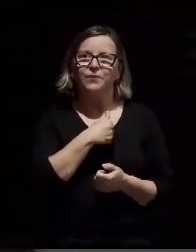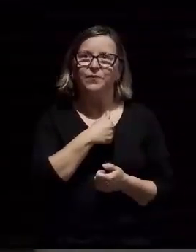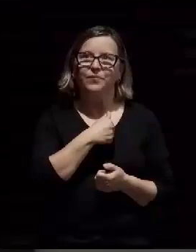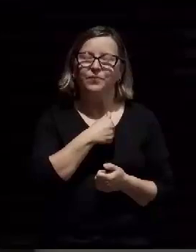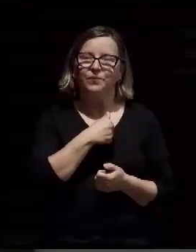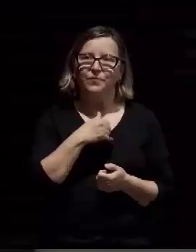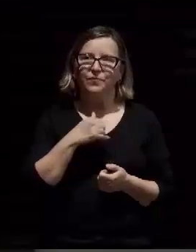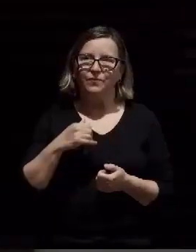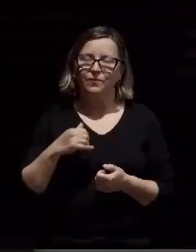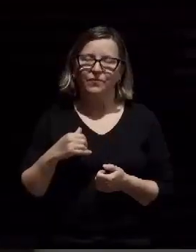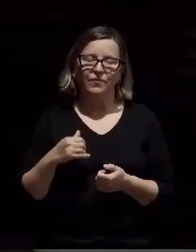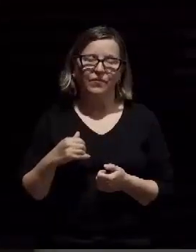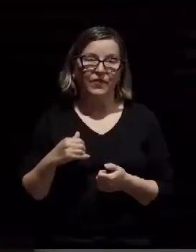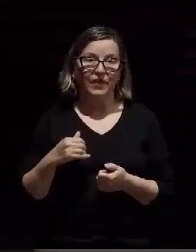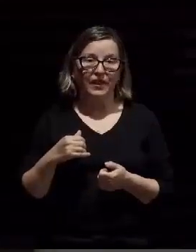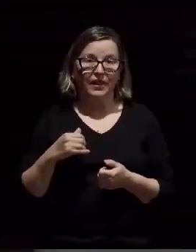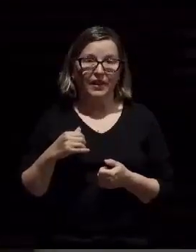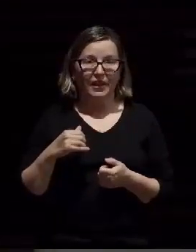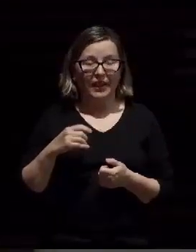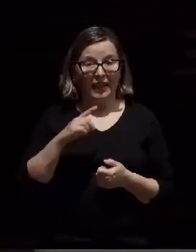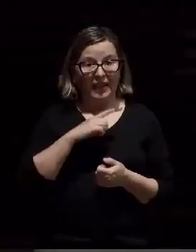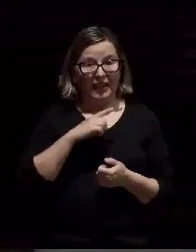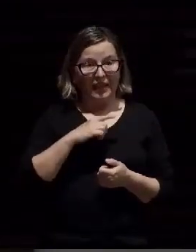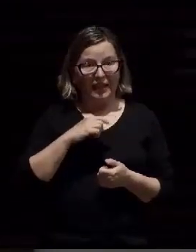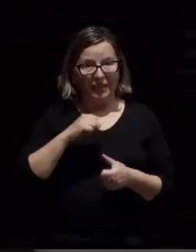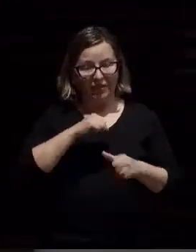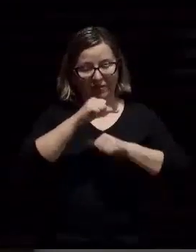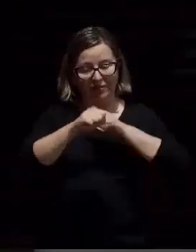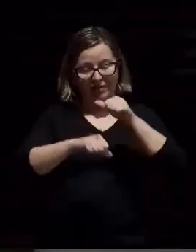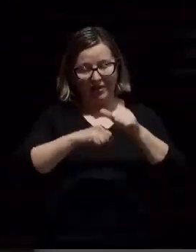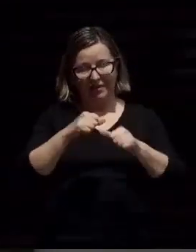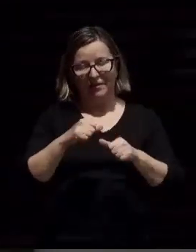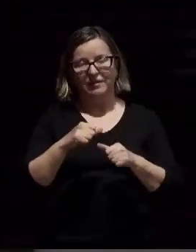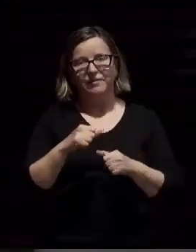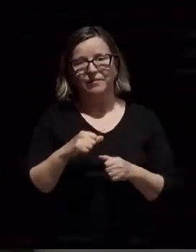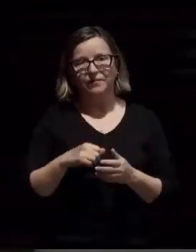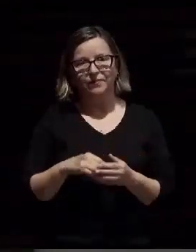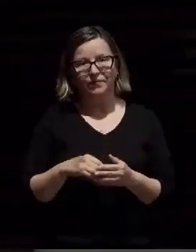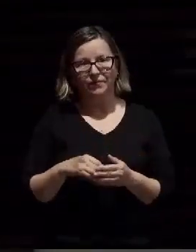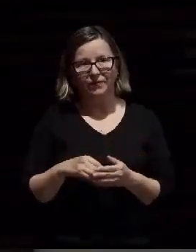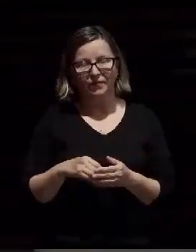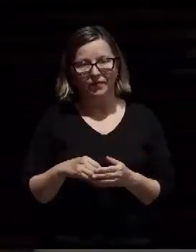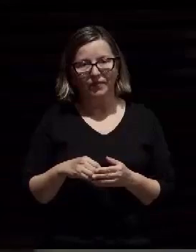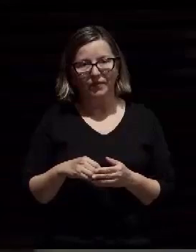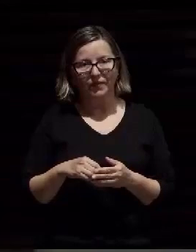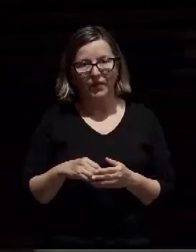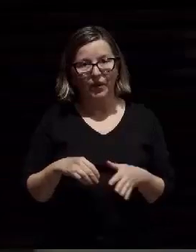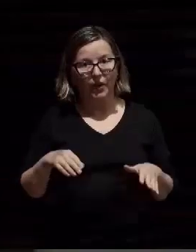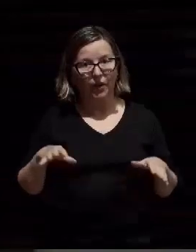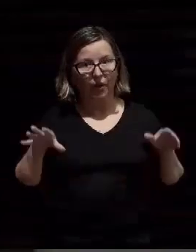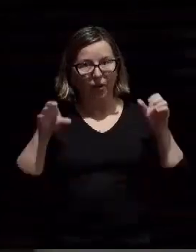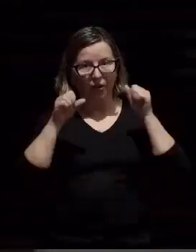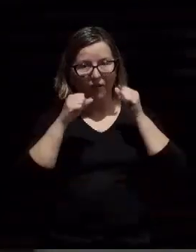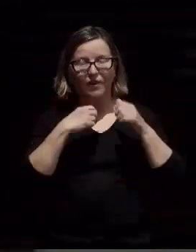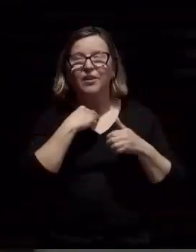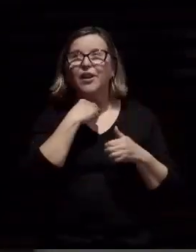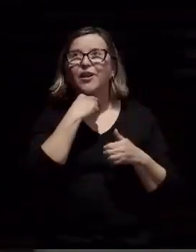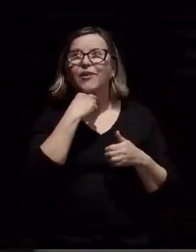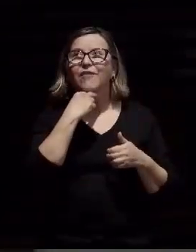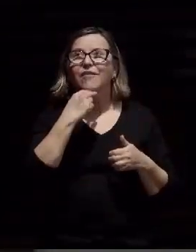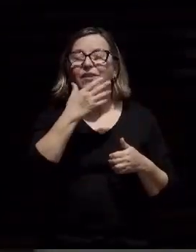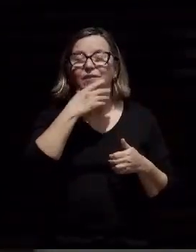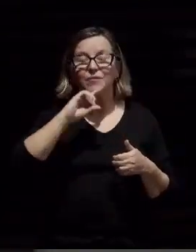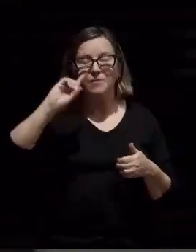uma transfiguração e ele ouviu a voz do Pai dizendo: "Este é o meu